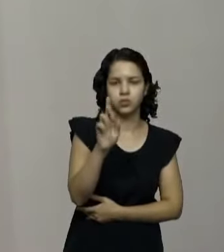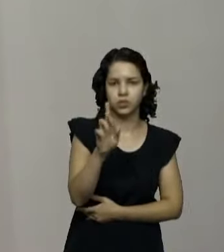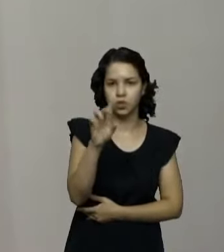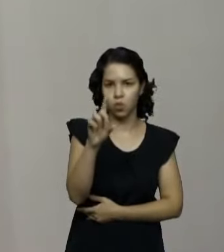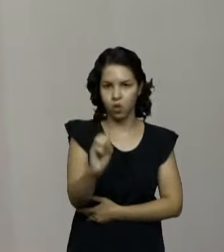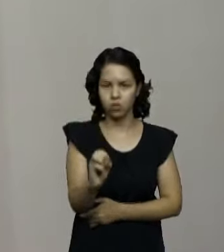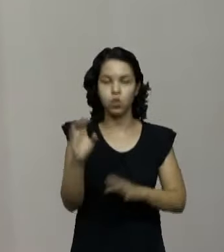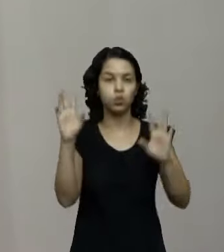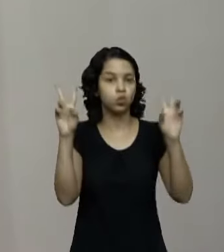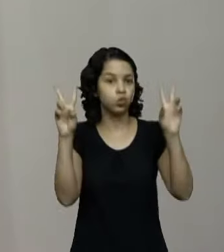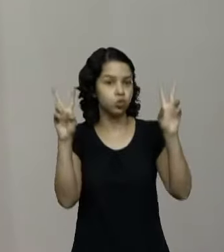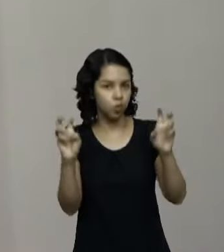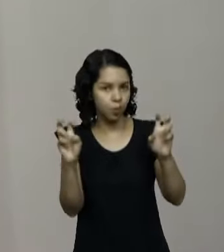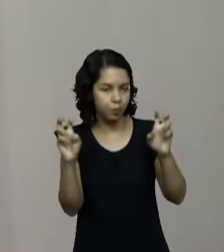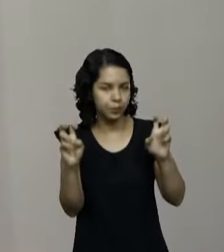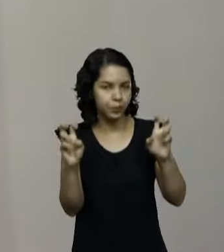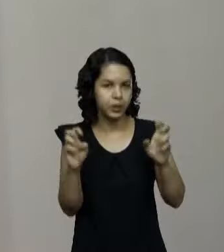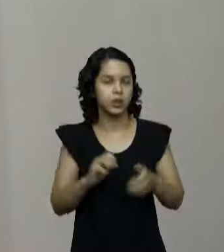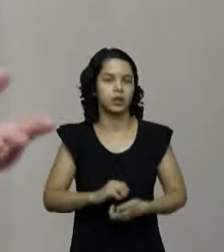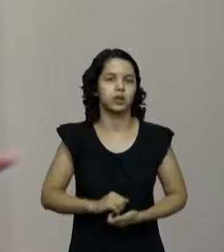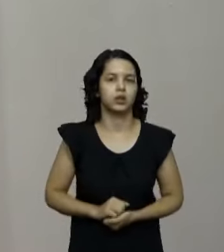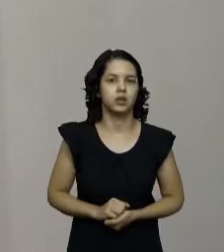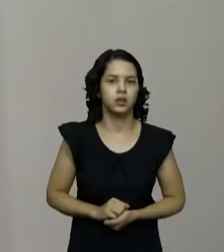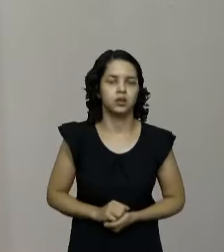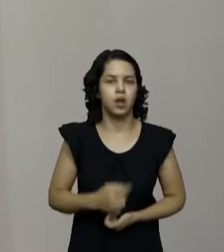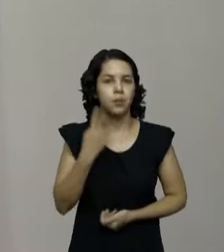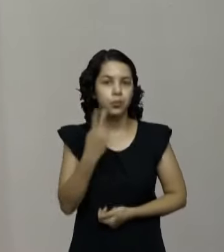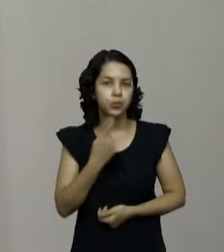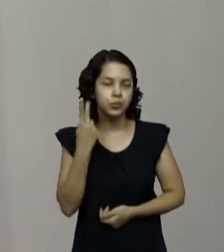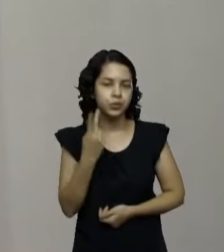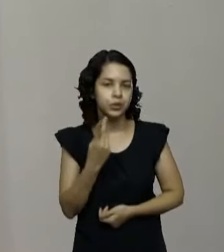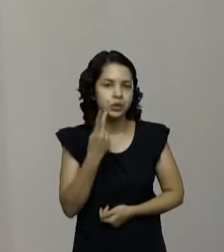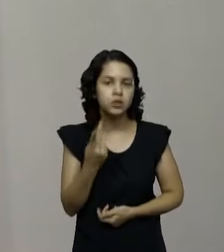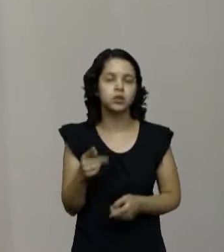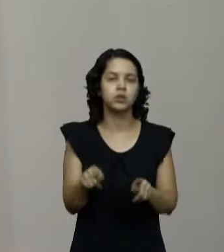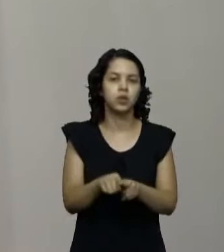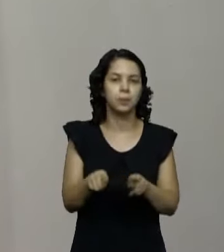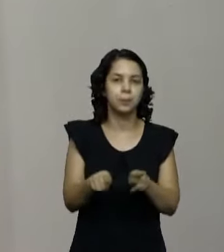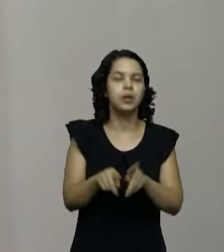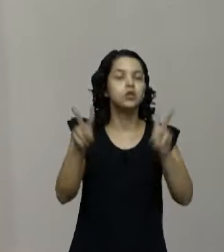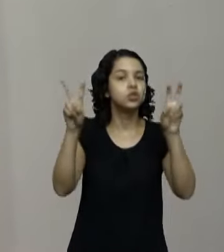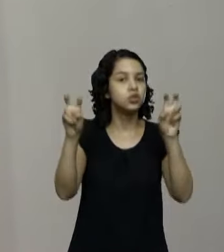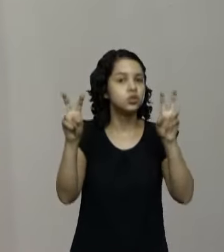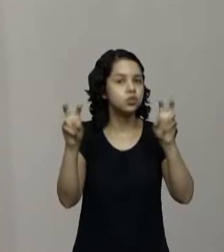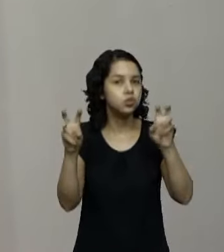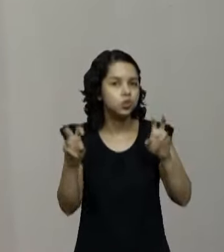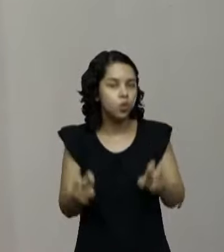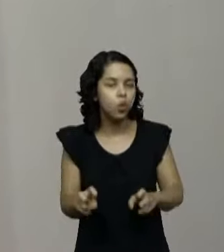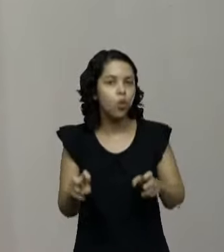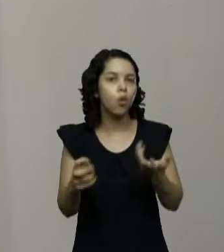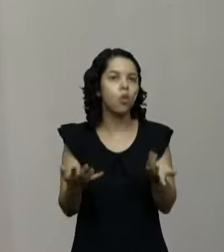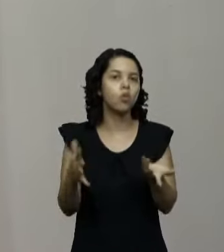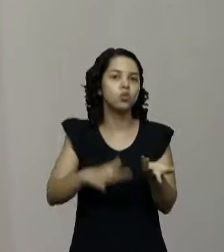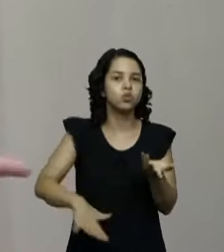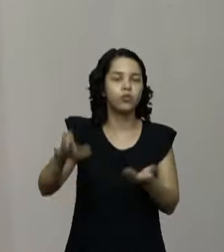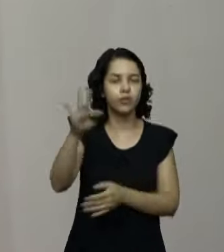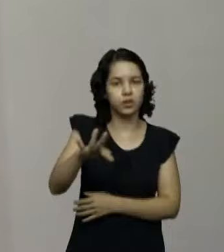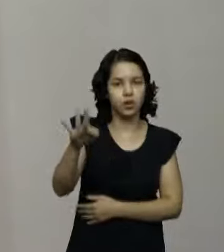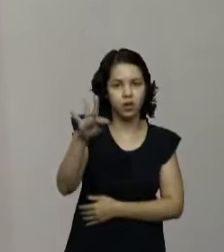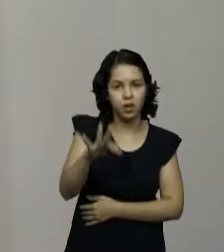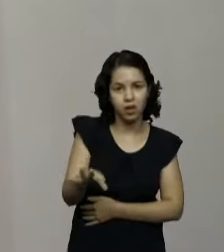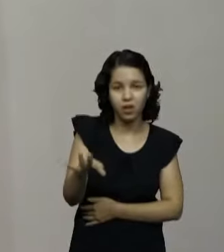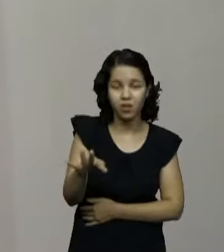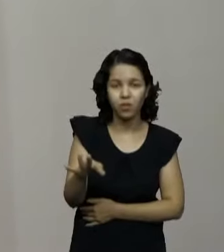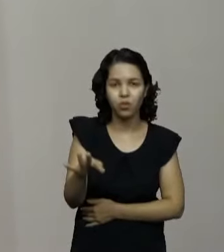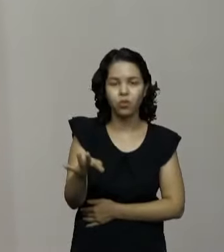sobre a política, sobre as questões a nível federal e